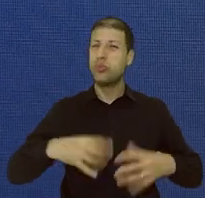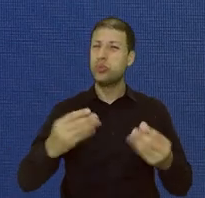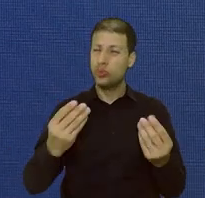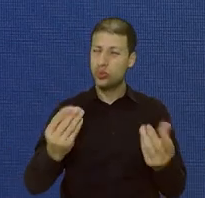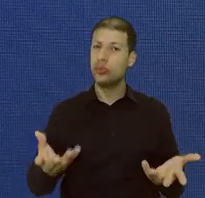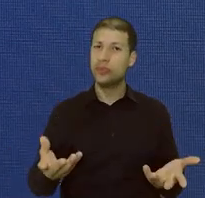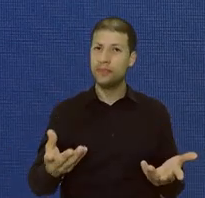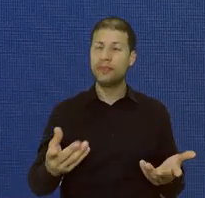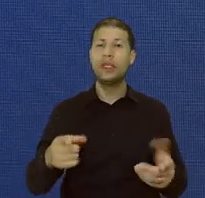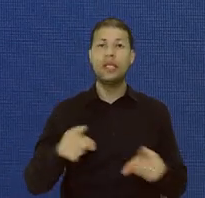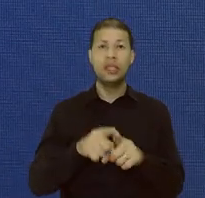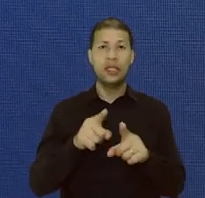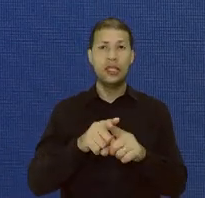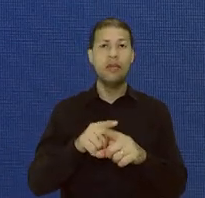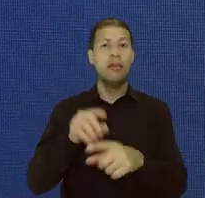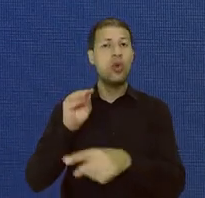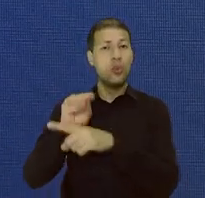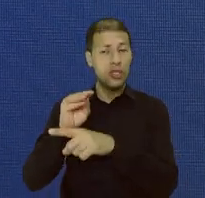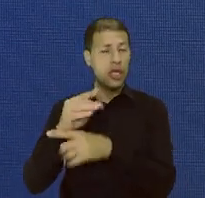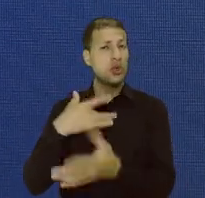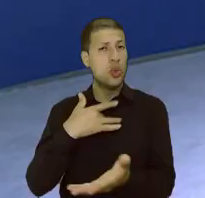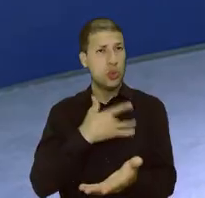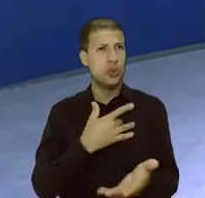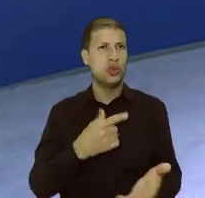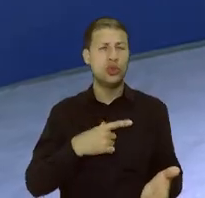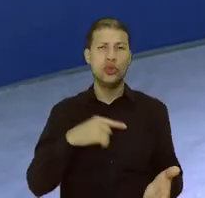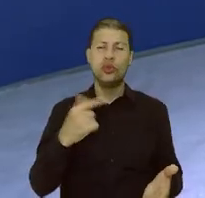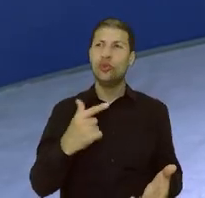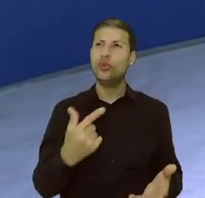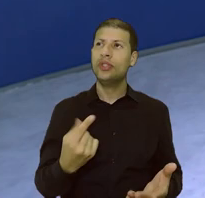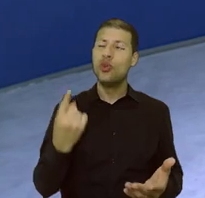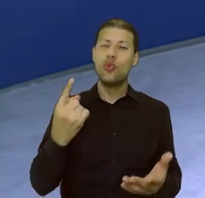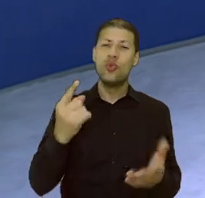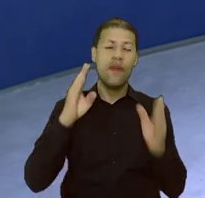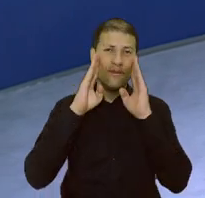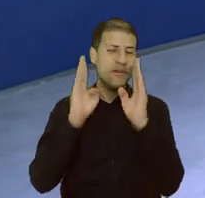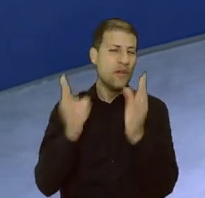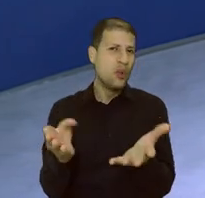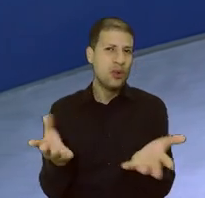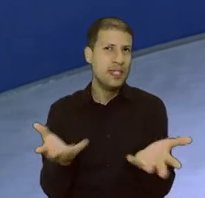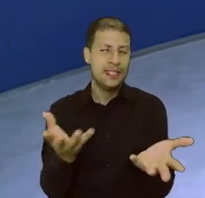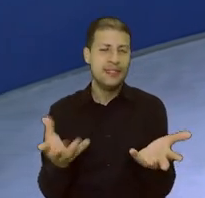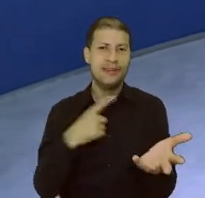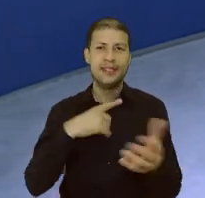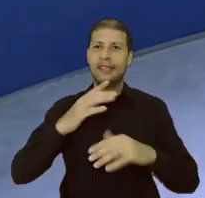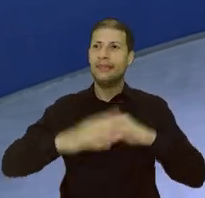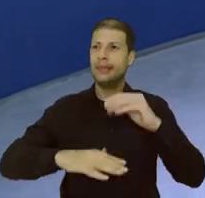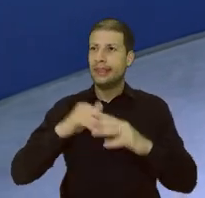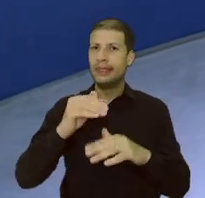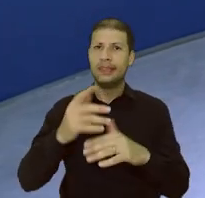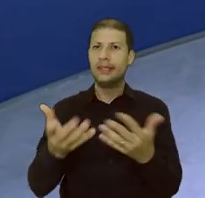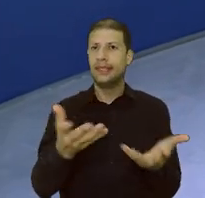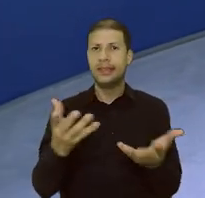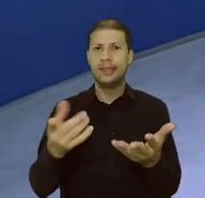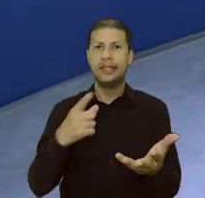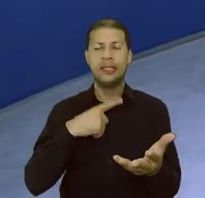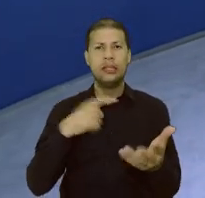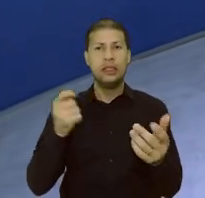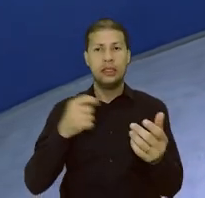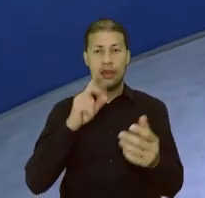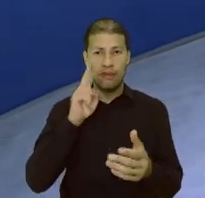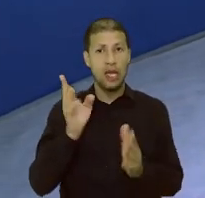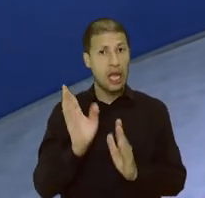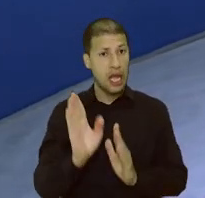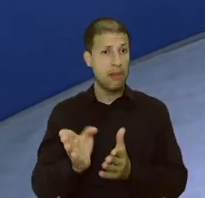como eu falei então assim não existe assim uma coisa o setor específico que tem essa capacidade do evitar enxergando caminhos